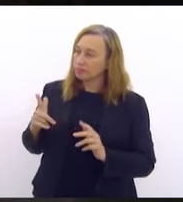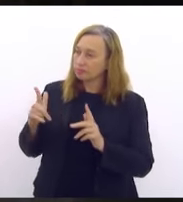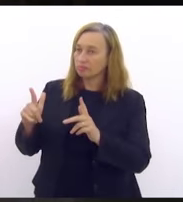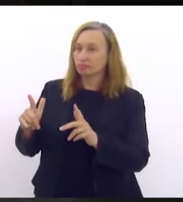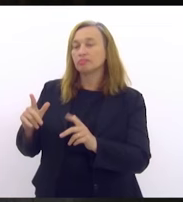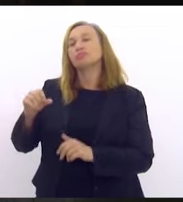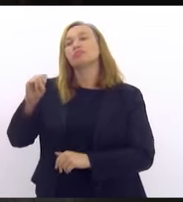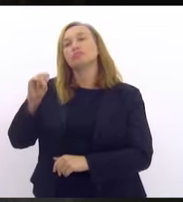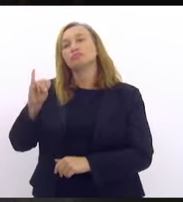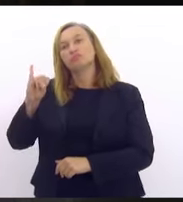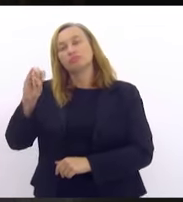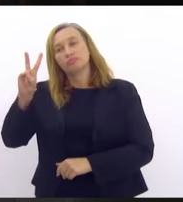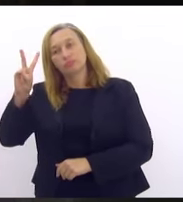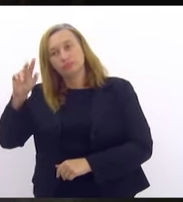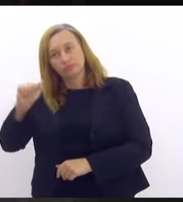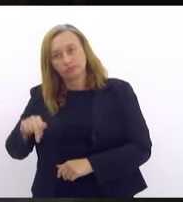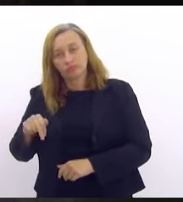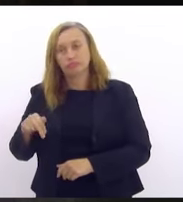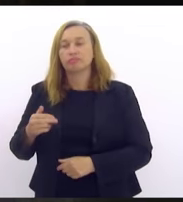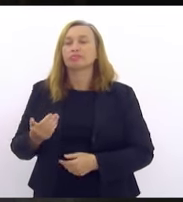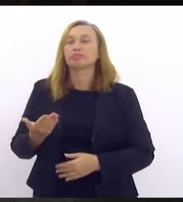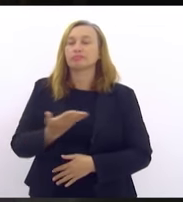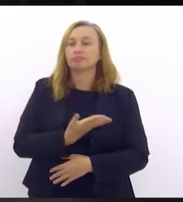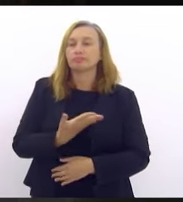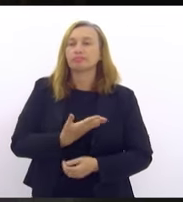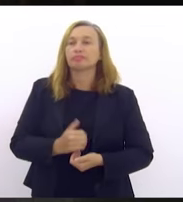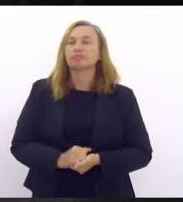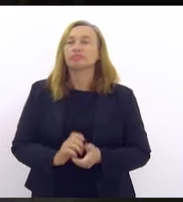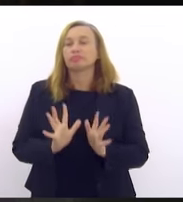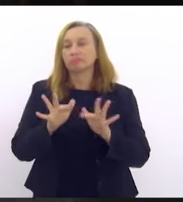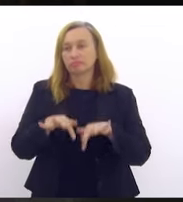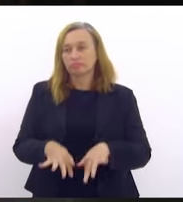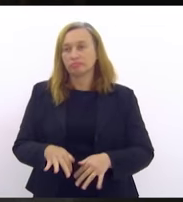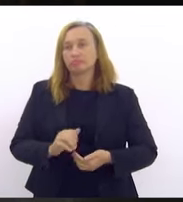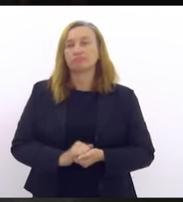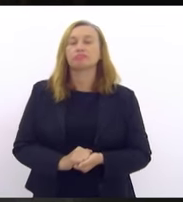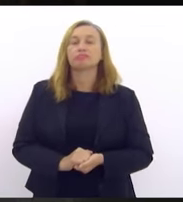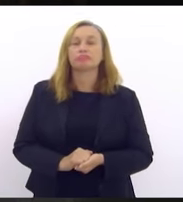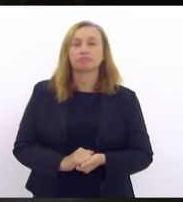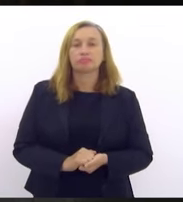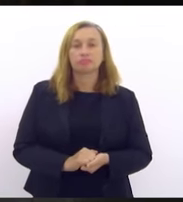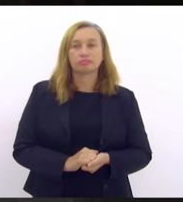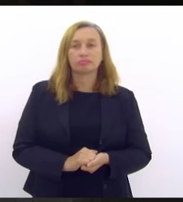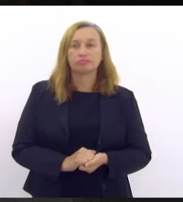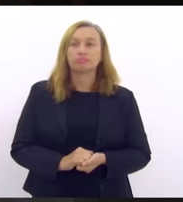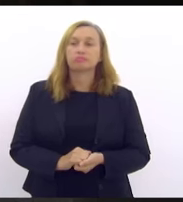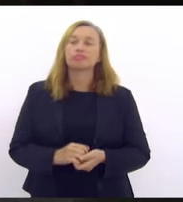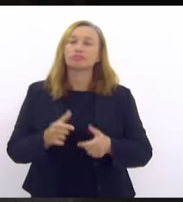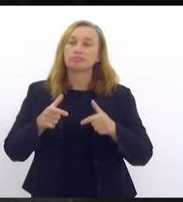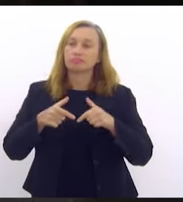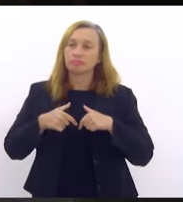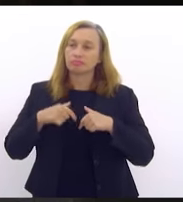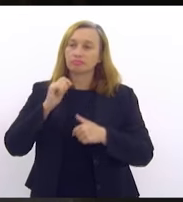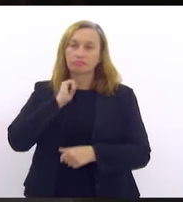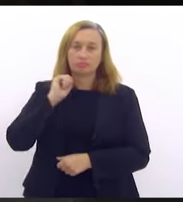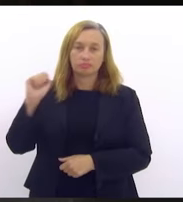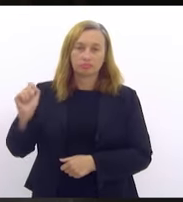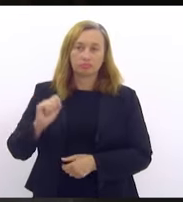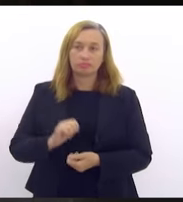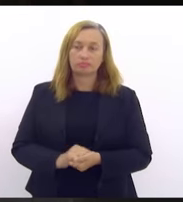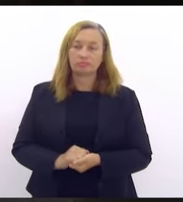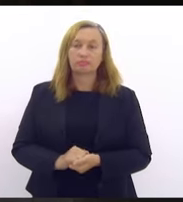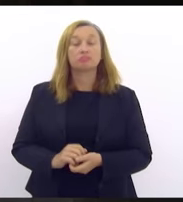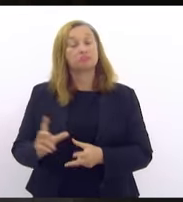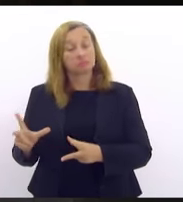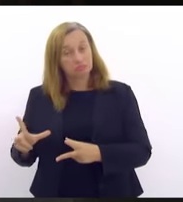Ivan alemão eu noto para encerrar que essa medalha Tiradentes é uma medalha